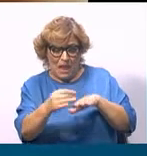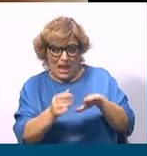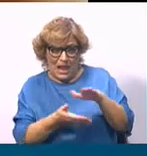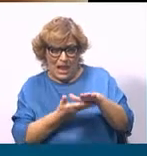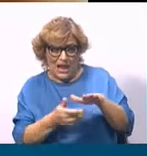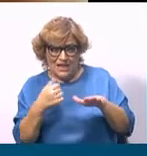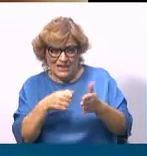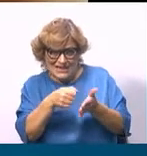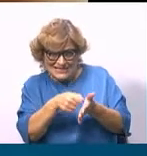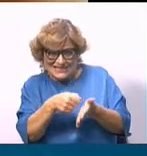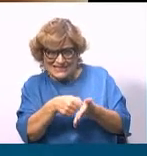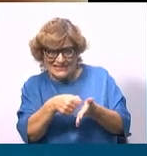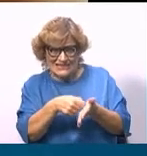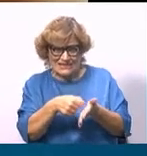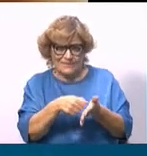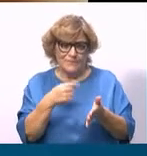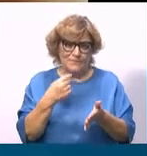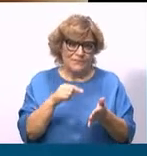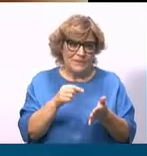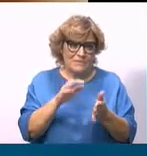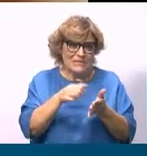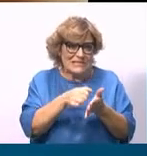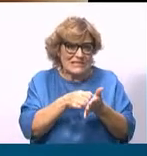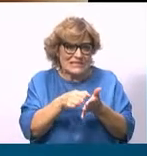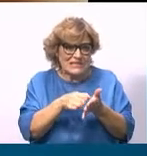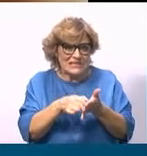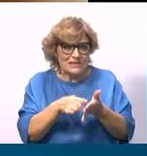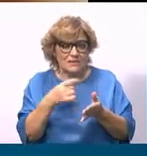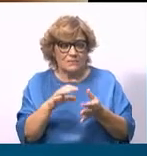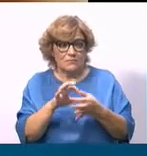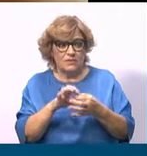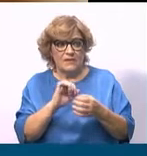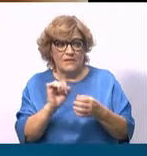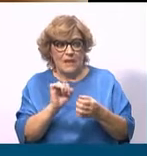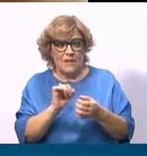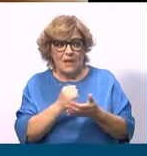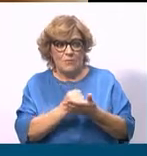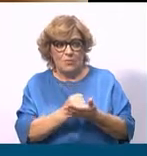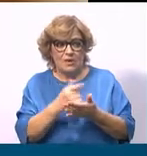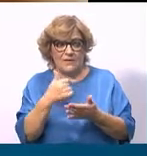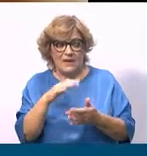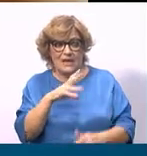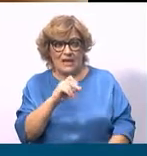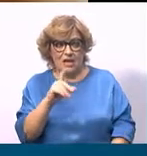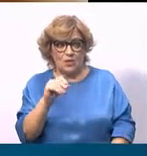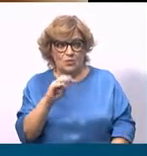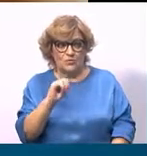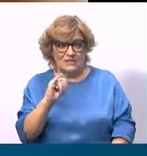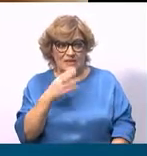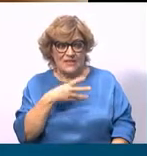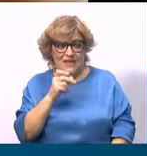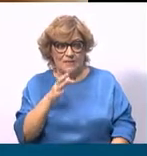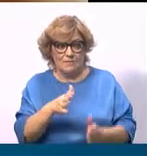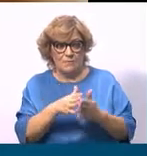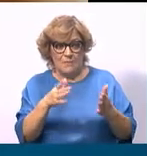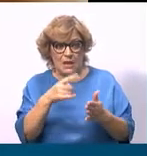umas rachaduras, umas fissurazinhas que têm que ver com os apoios. A calosidade aparece,